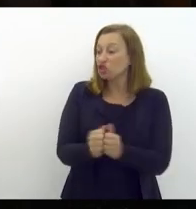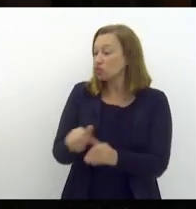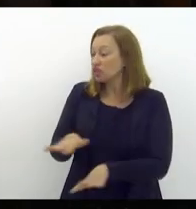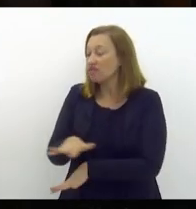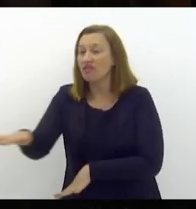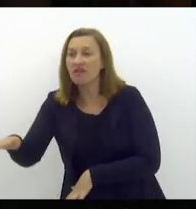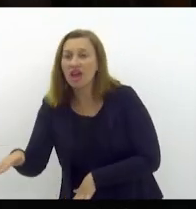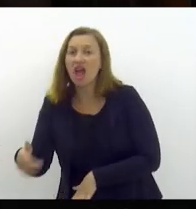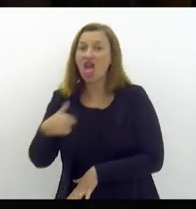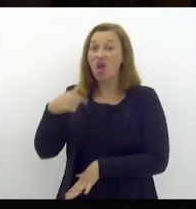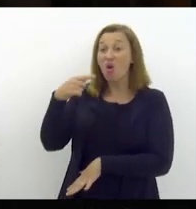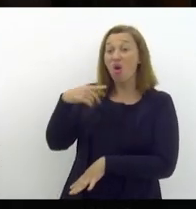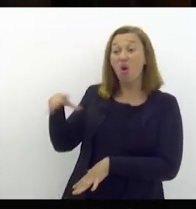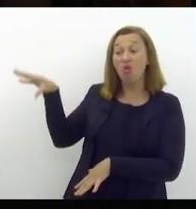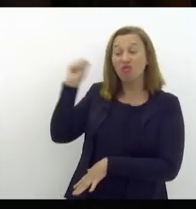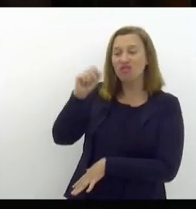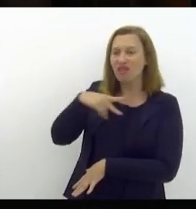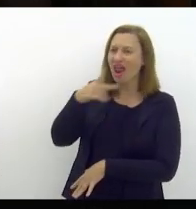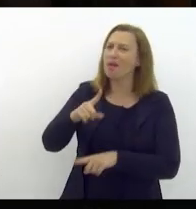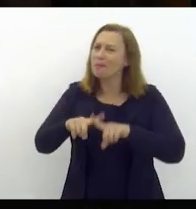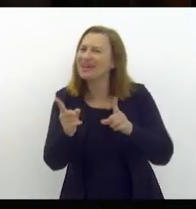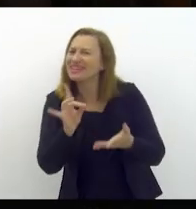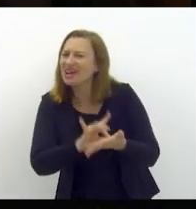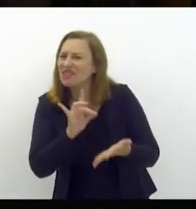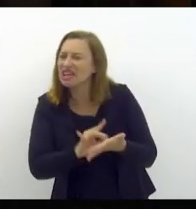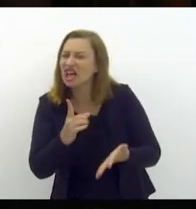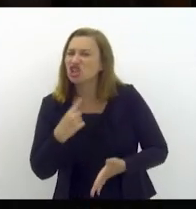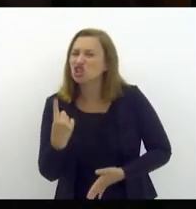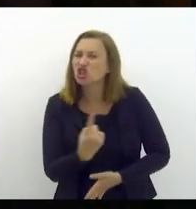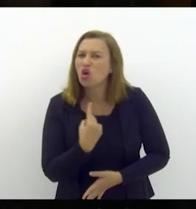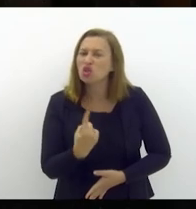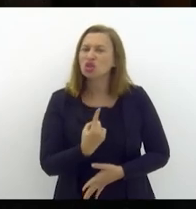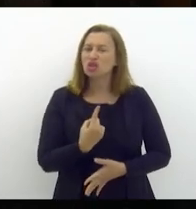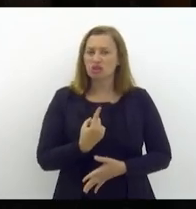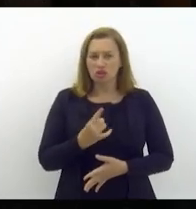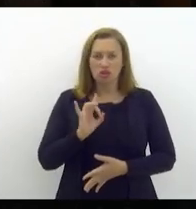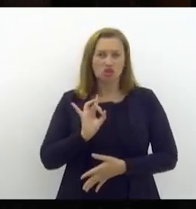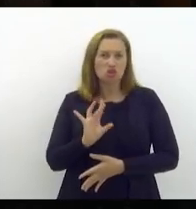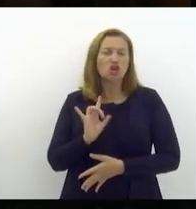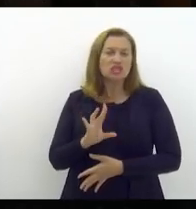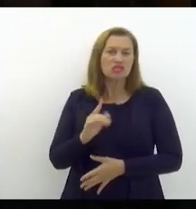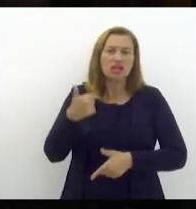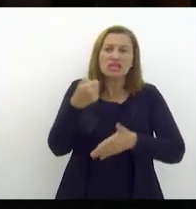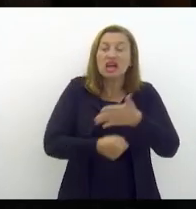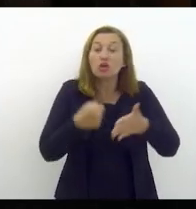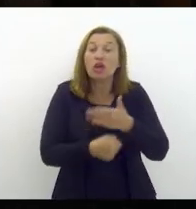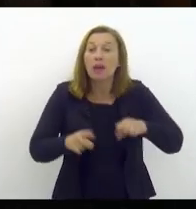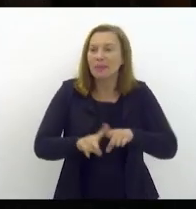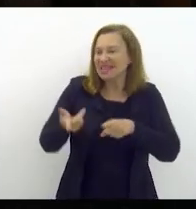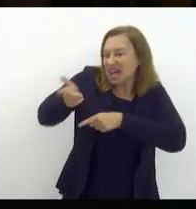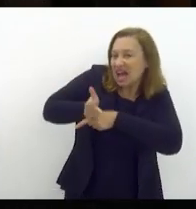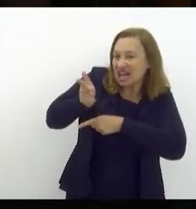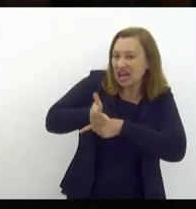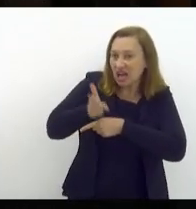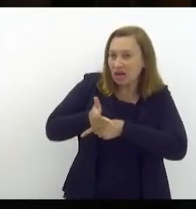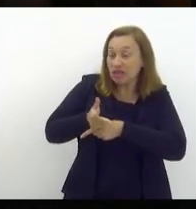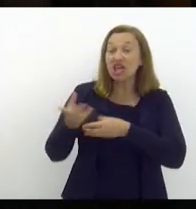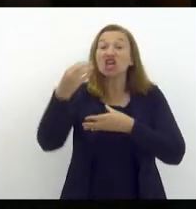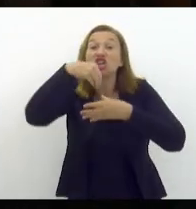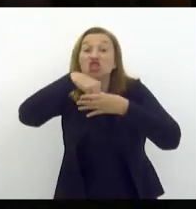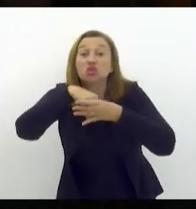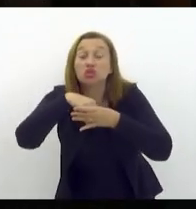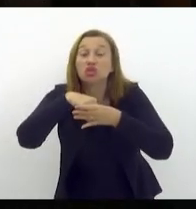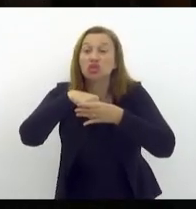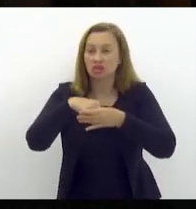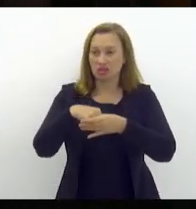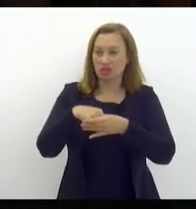Eu vi falar isso. Então, na verdade, nós estamos sozinhos nessa luta. Mas quero dizer o seguinte: a câmera tem que ser instalada em todos que